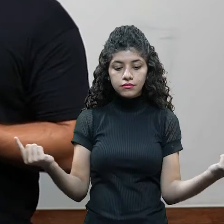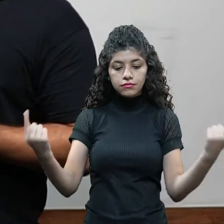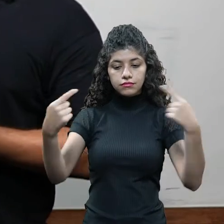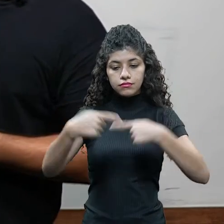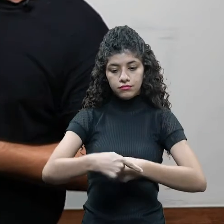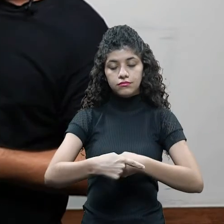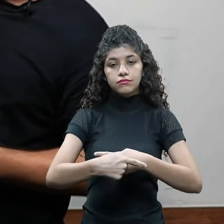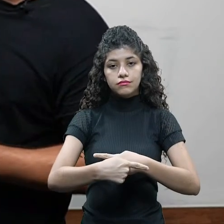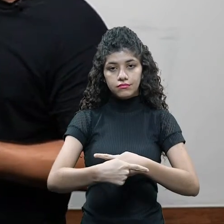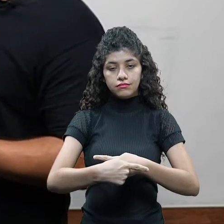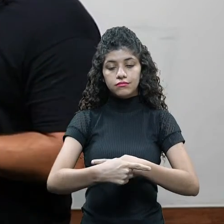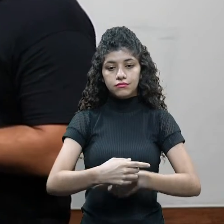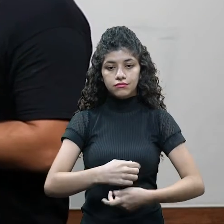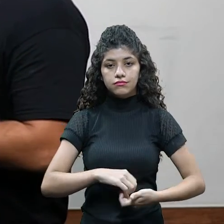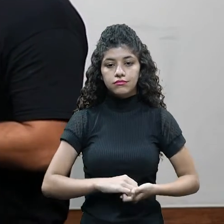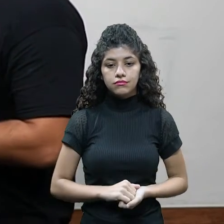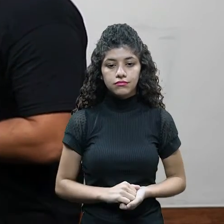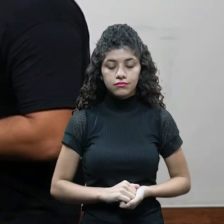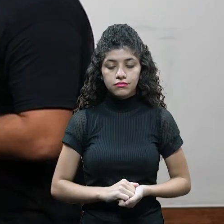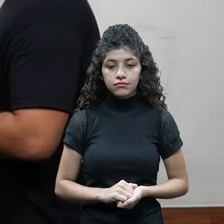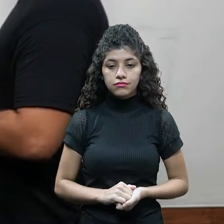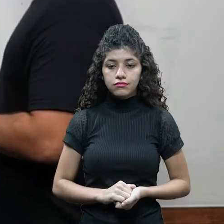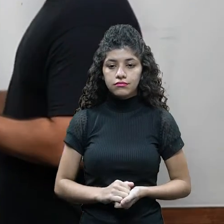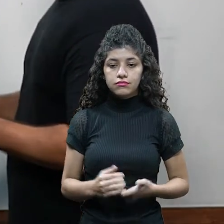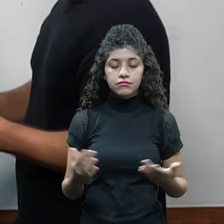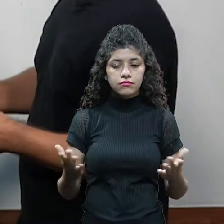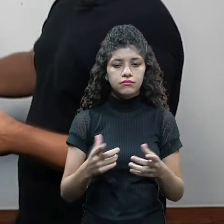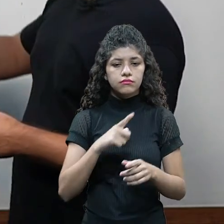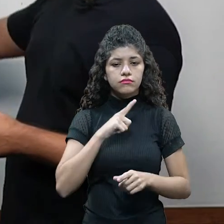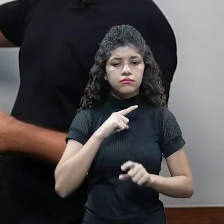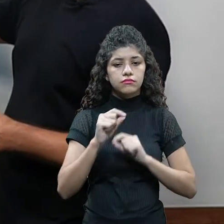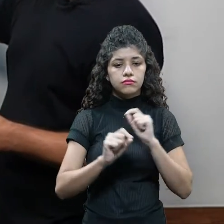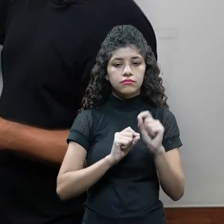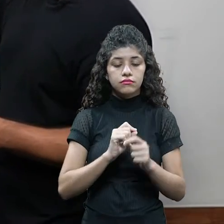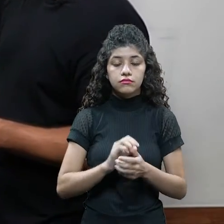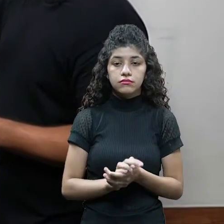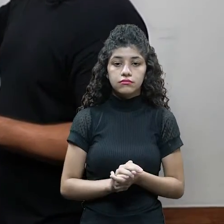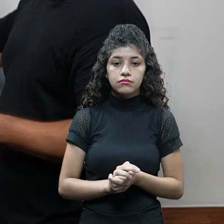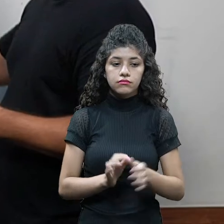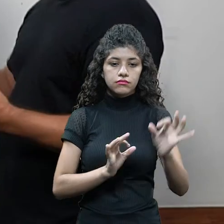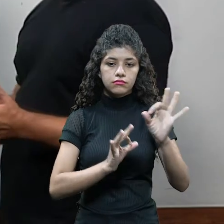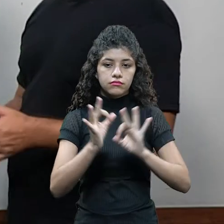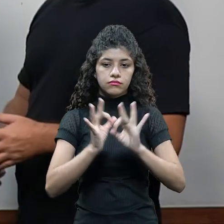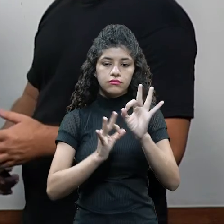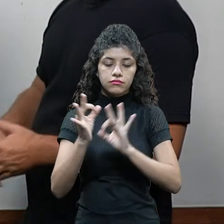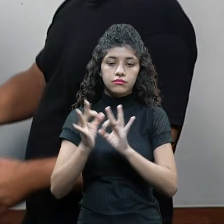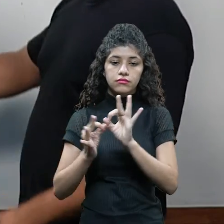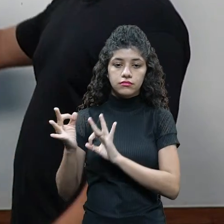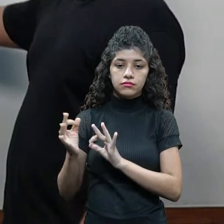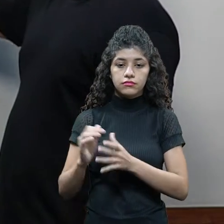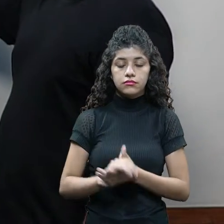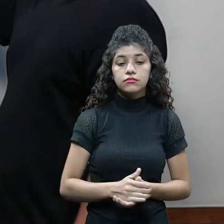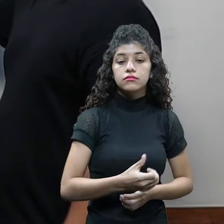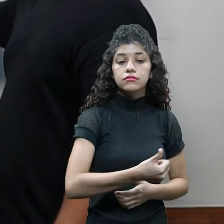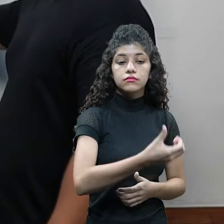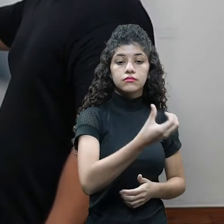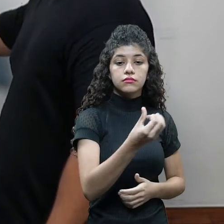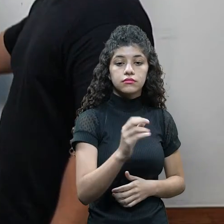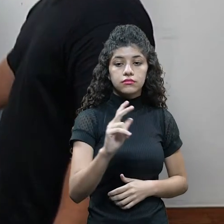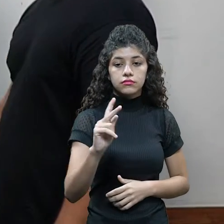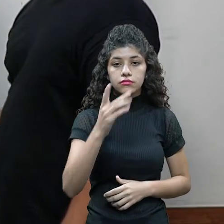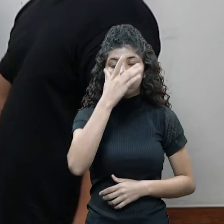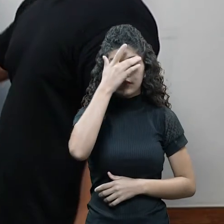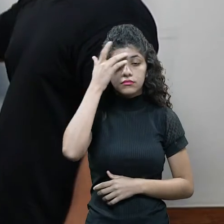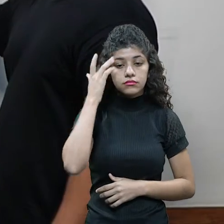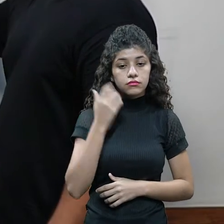inversamente proporcional. E aí, o que eu fiz aqui para vocês? Primeiro eu armei logo como eu estou falando. 16 homens,